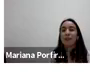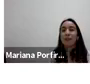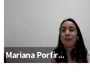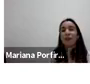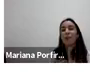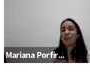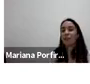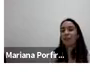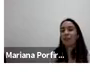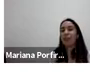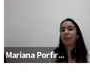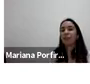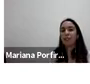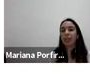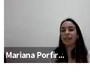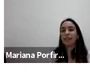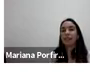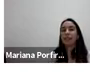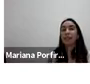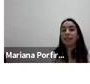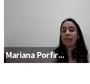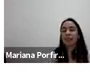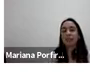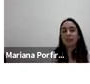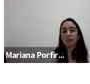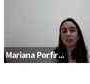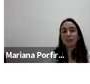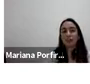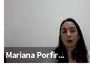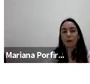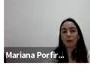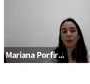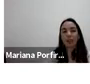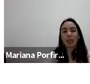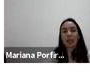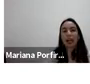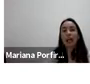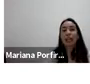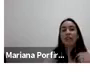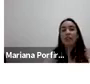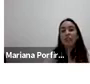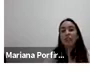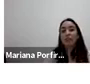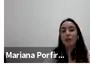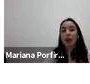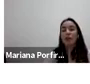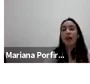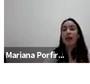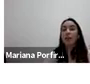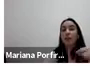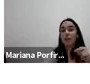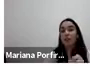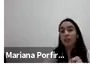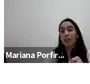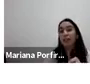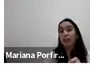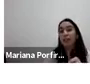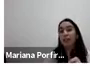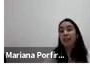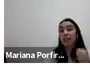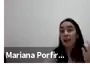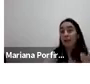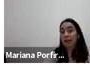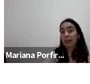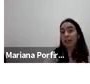fato, eles são bem mais sonolentos do que as crianças sem síndrome de Down. Além disso, as